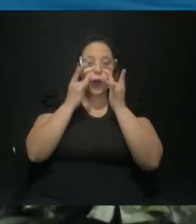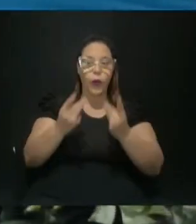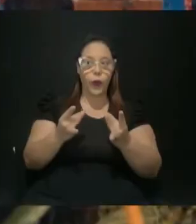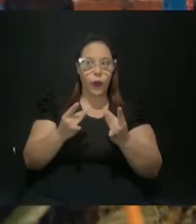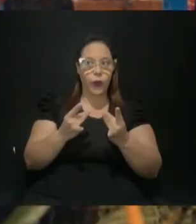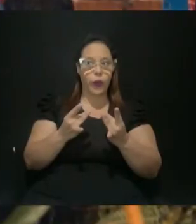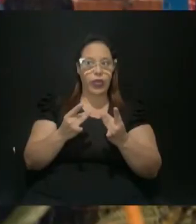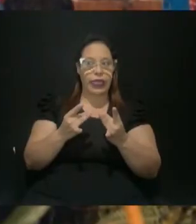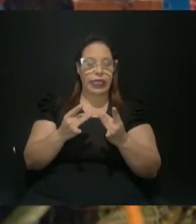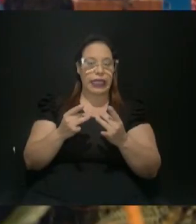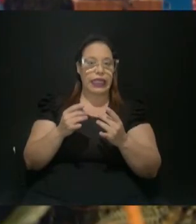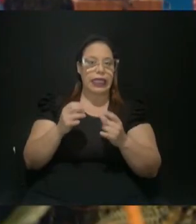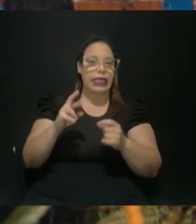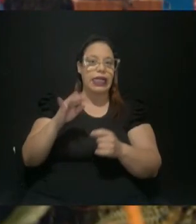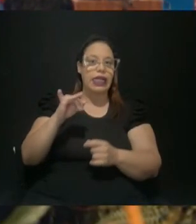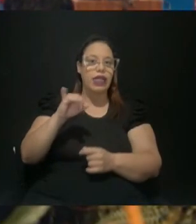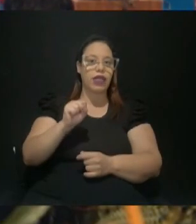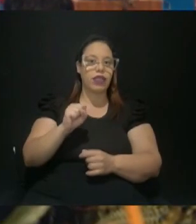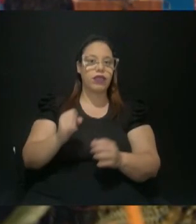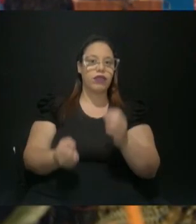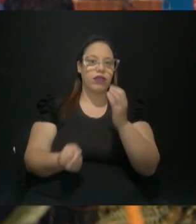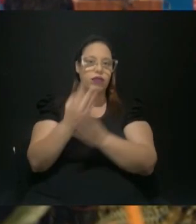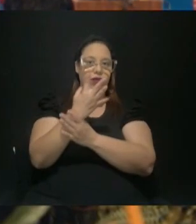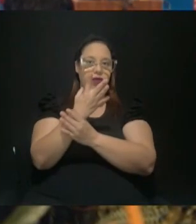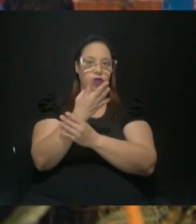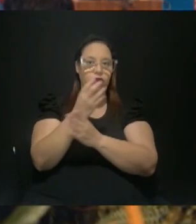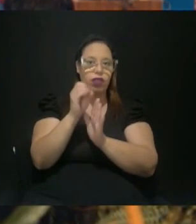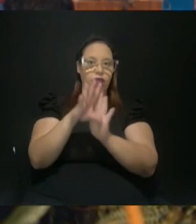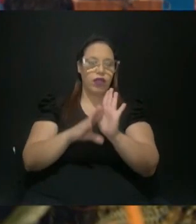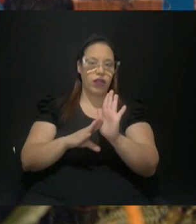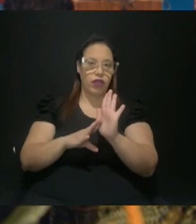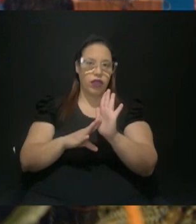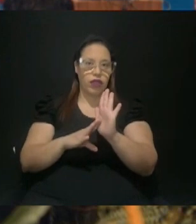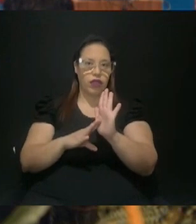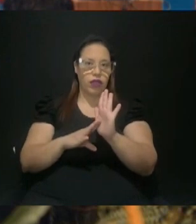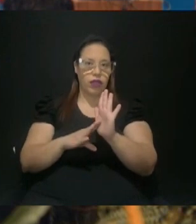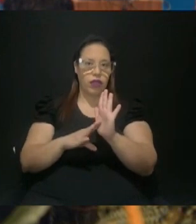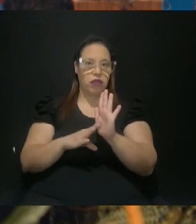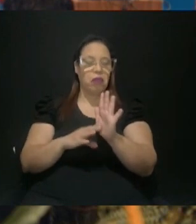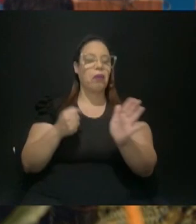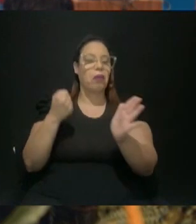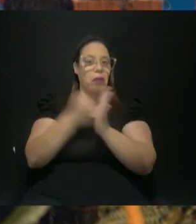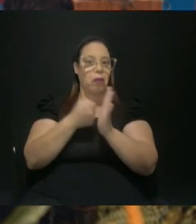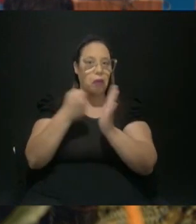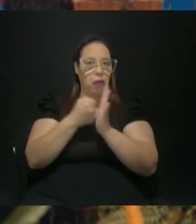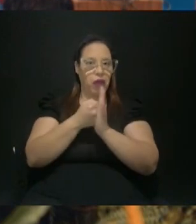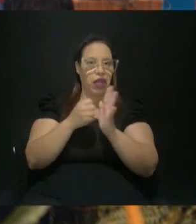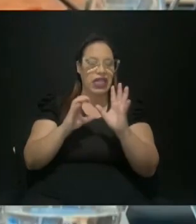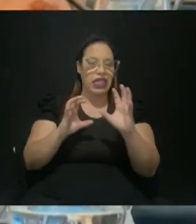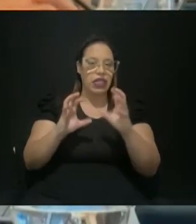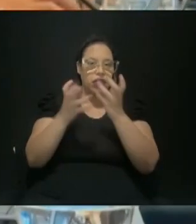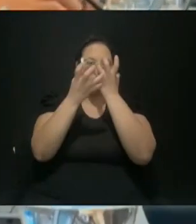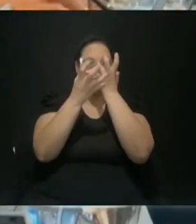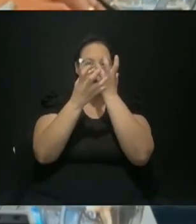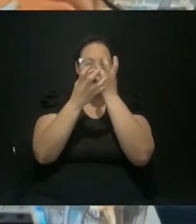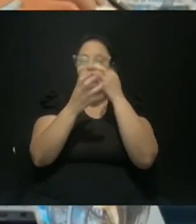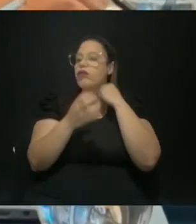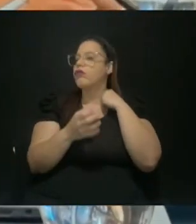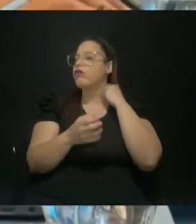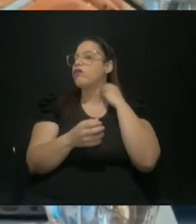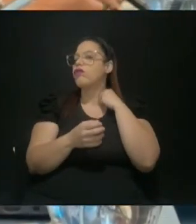desastres e a criação de infraestruturas que sejam resilientes a catástrofes e alterações climáticas